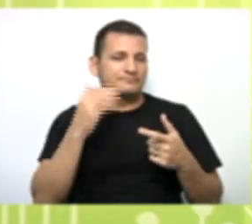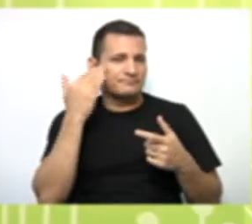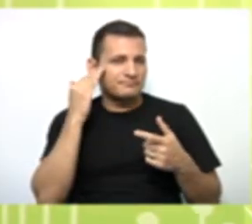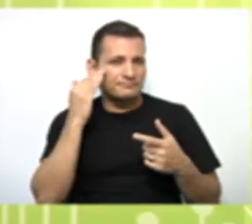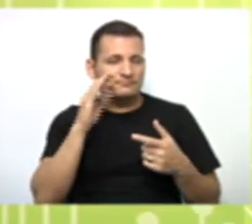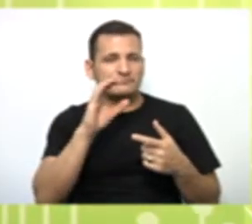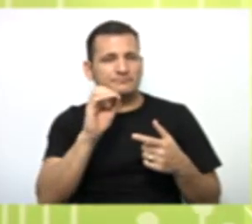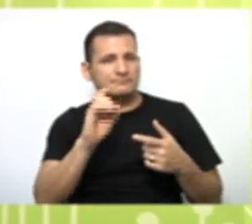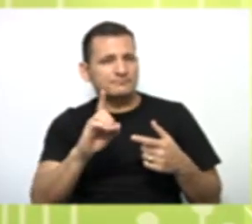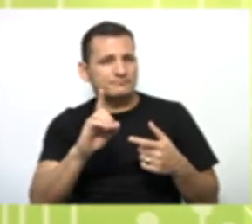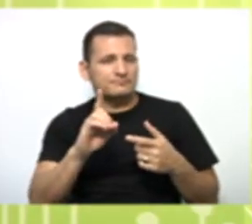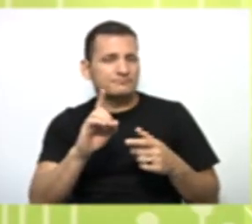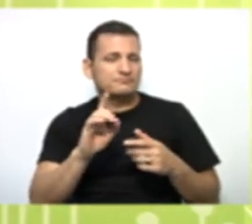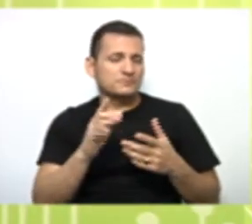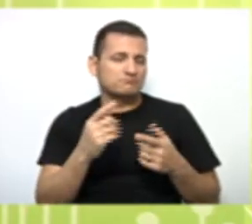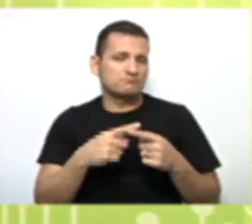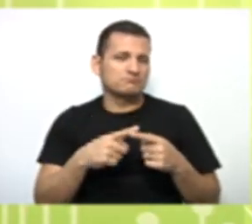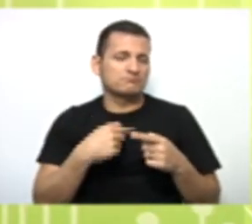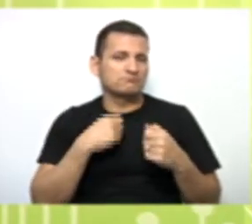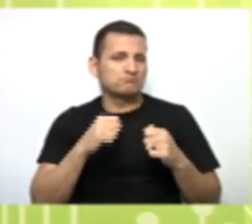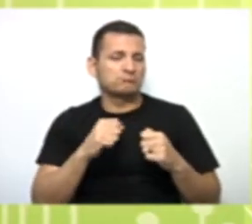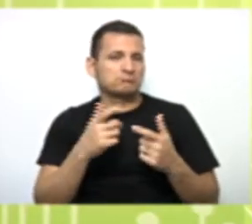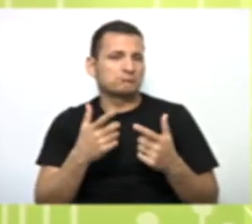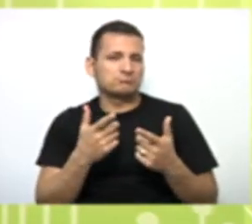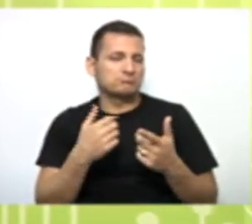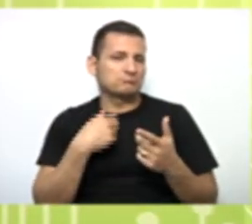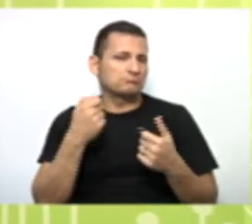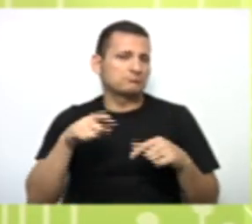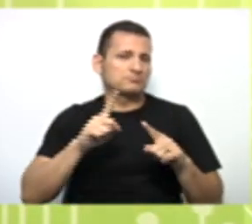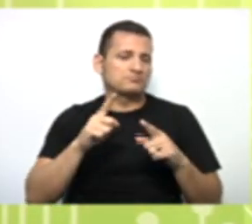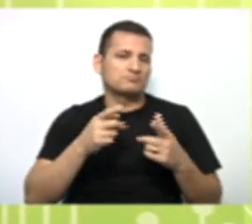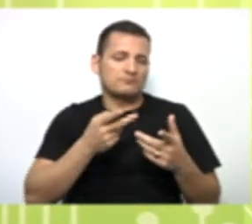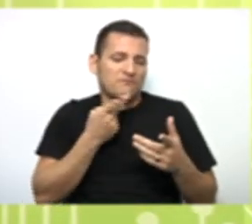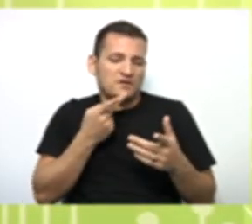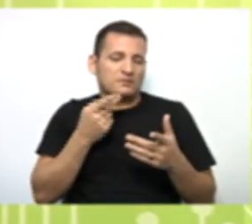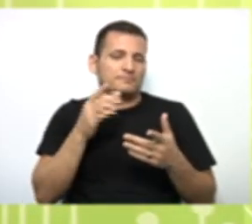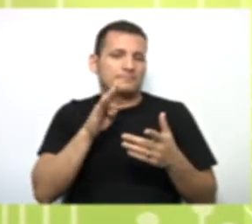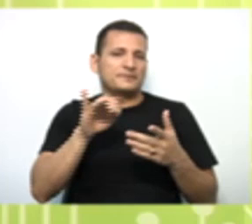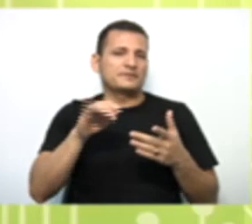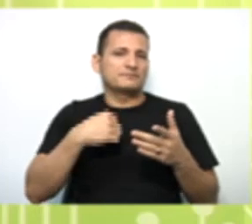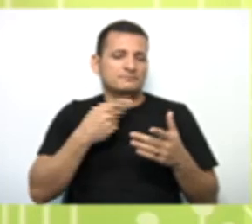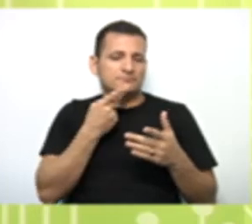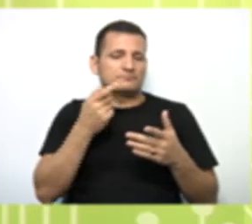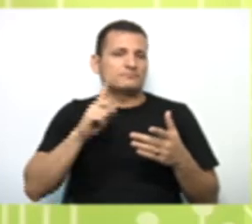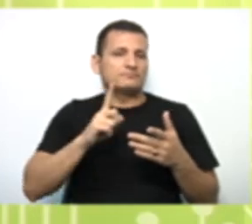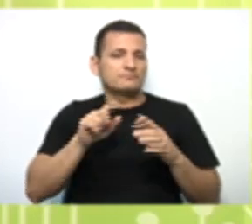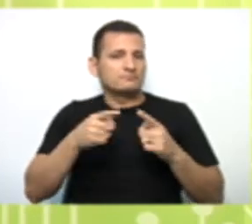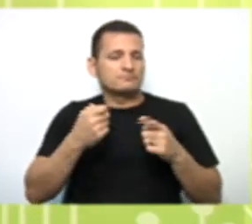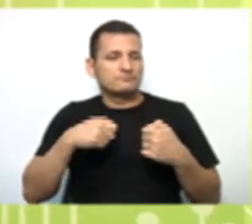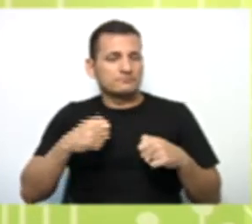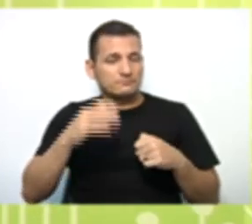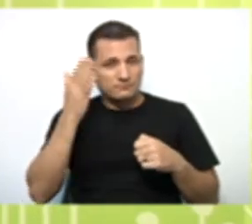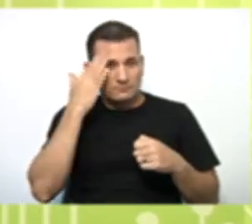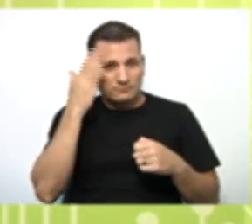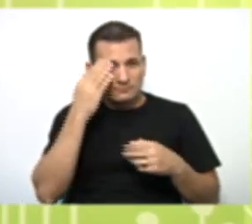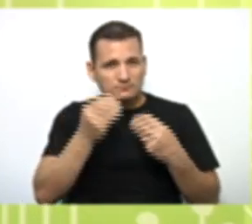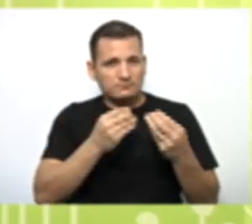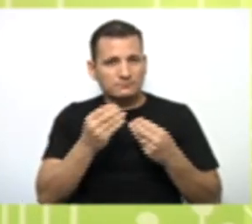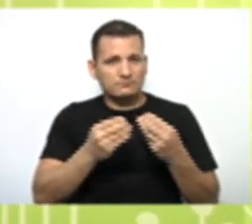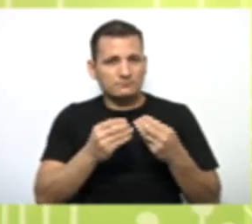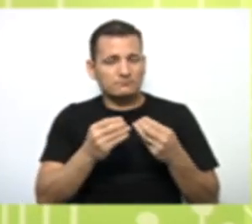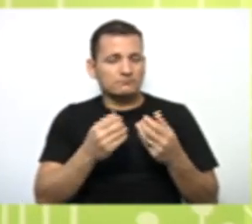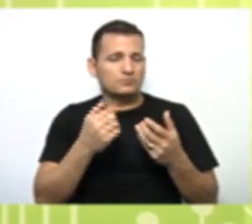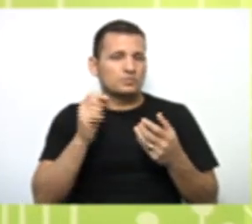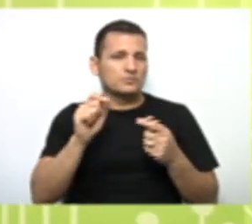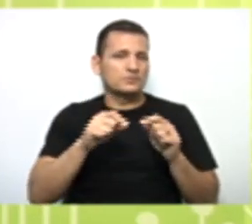porque eu posso fazer a conversão. Não preciso falar binário, né? Mas eu preciso saber converter o que eu